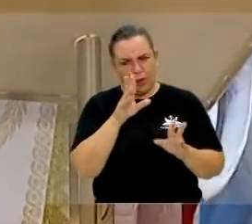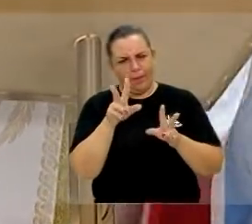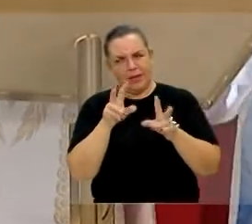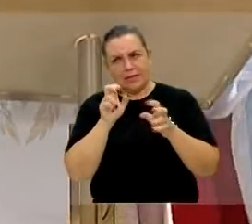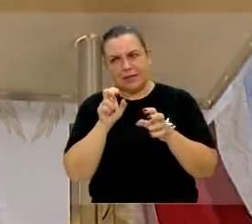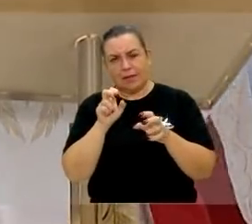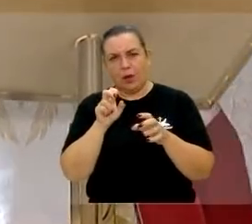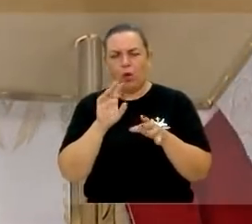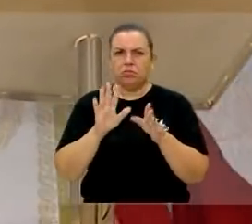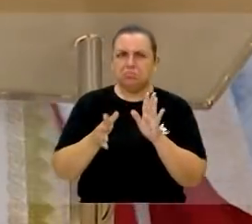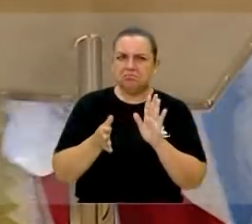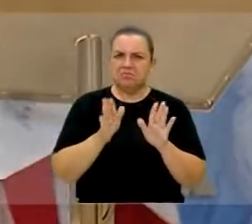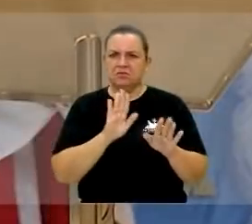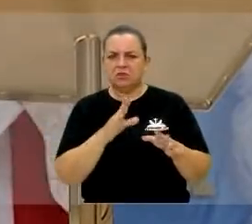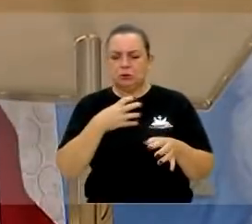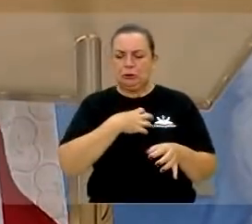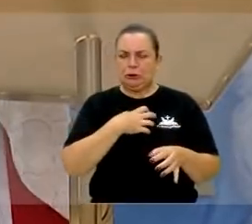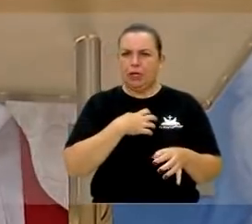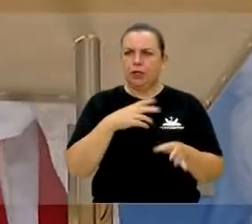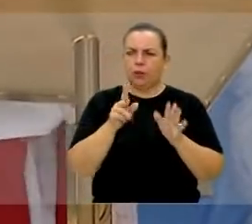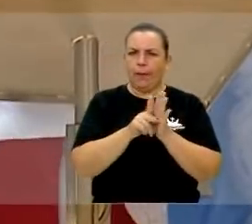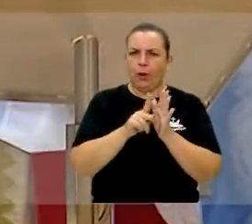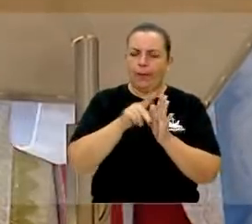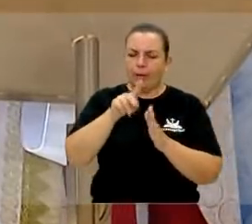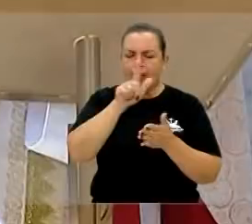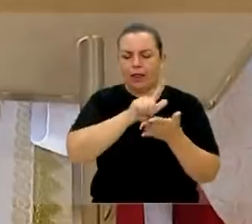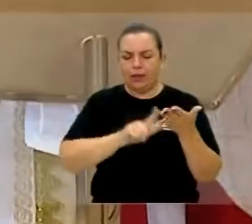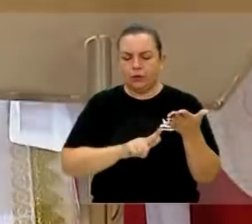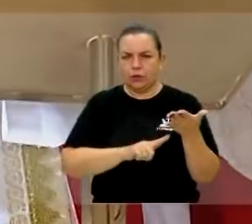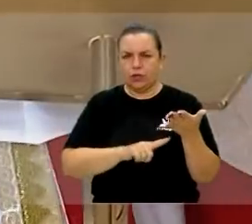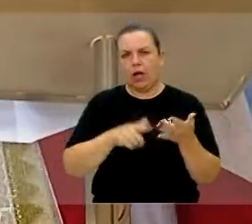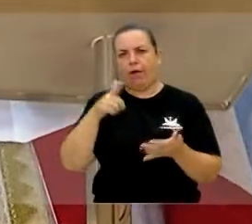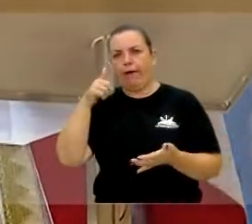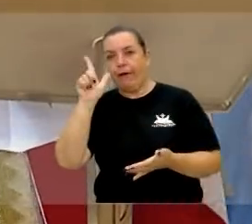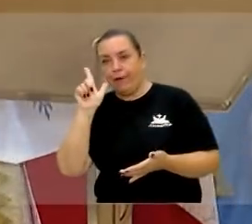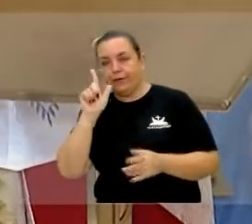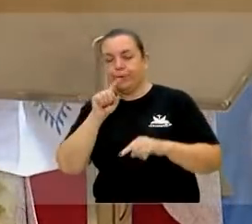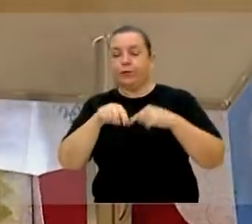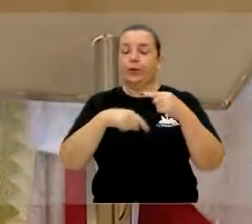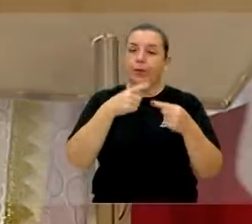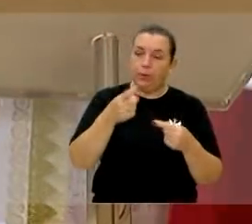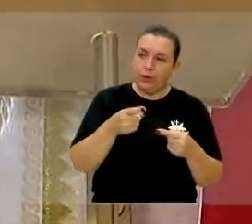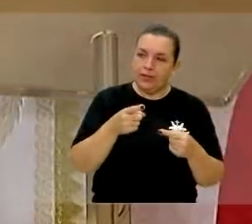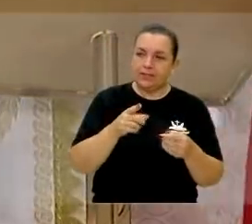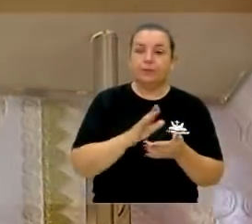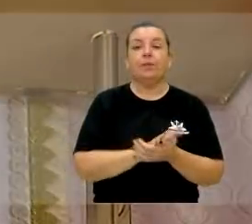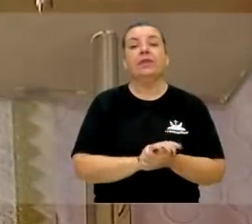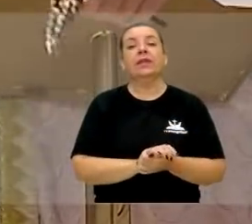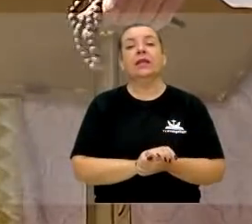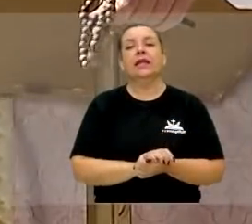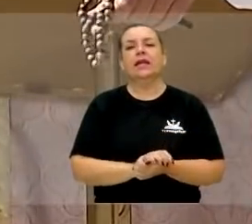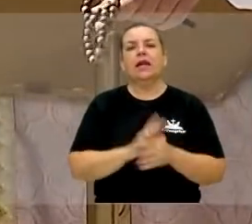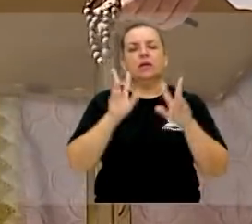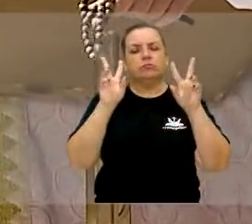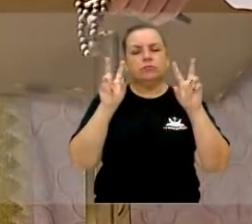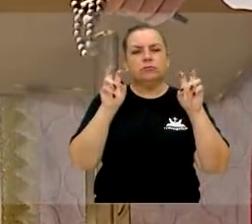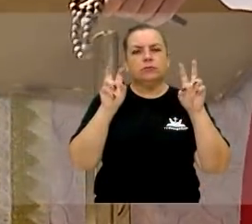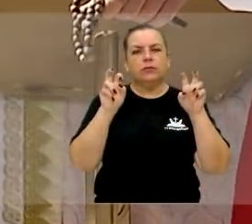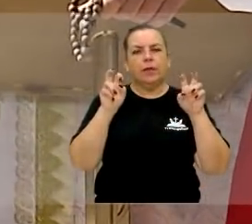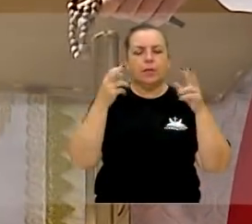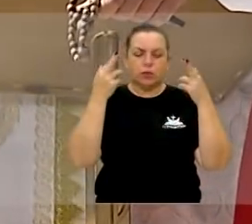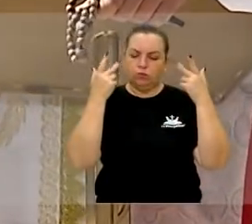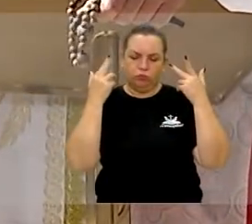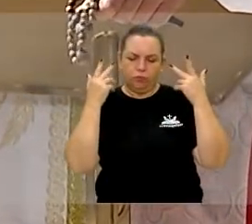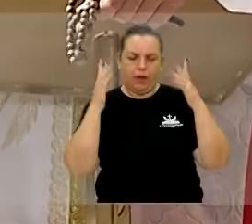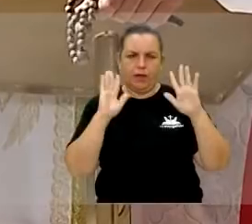a dinâmica, seja antes ou seja depois, os temas clássicos, os